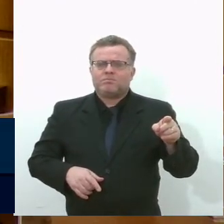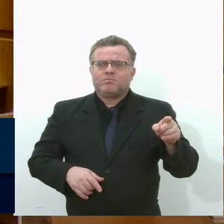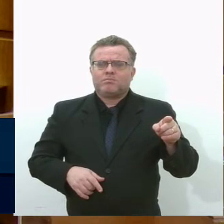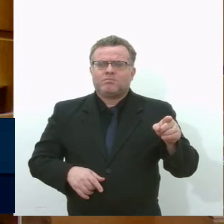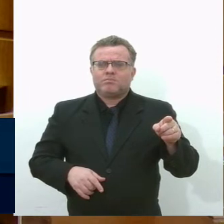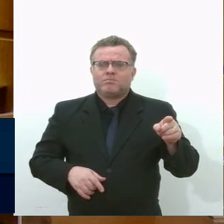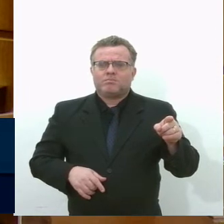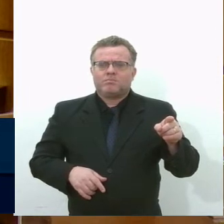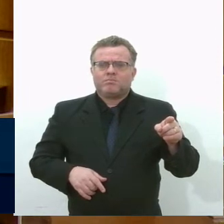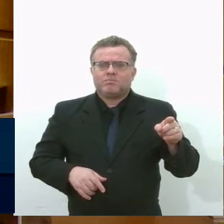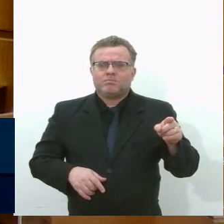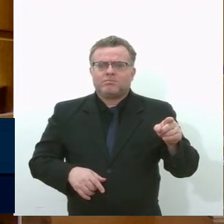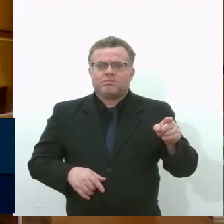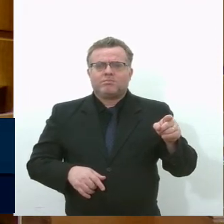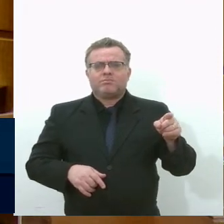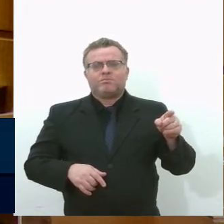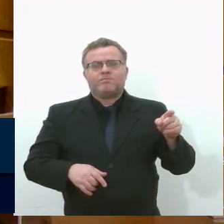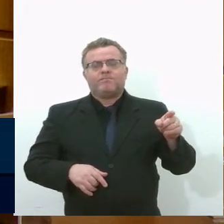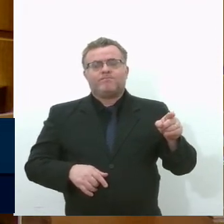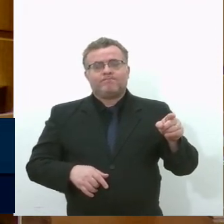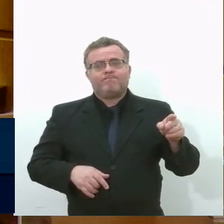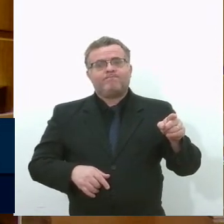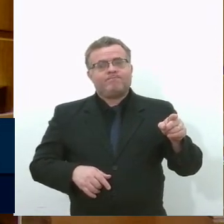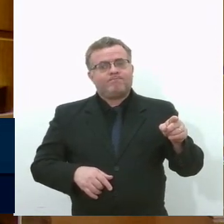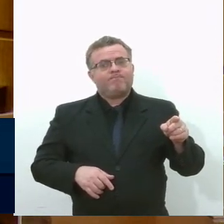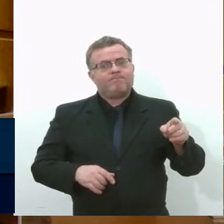É uma situação que precisa ser revista